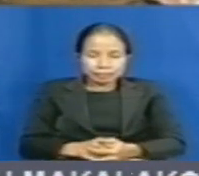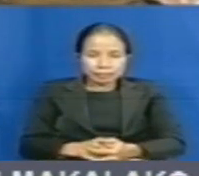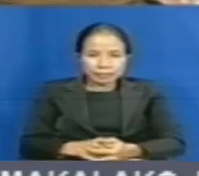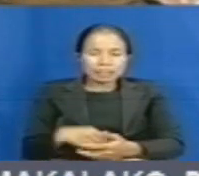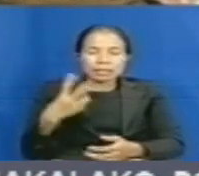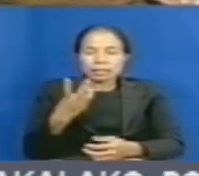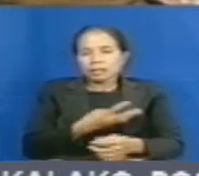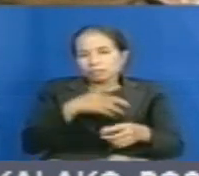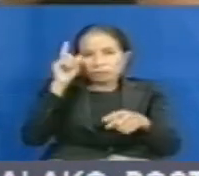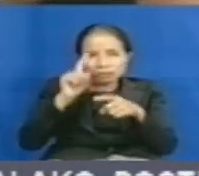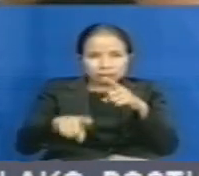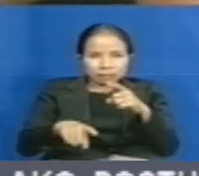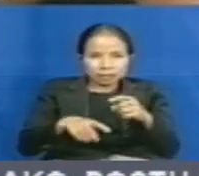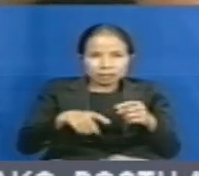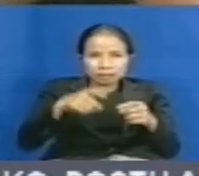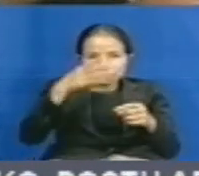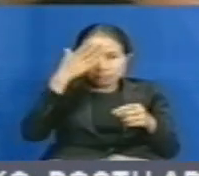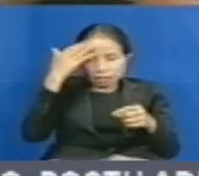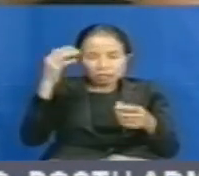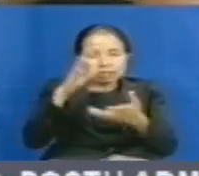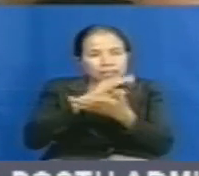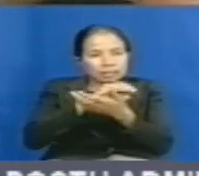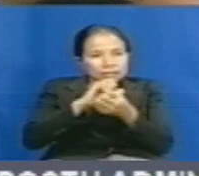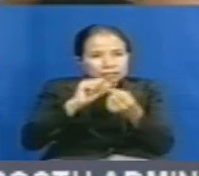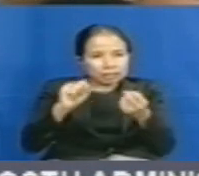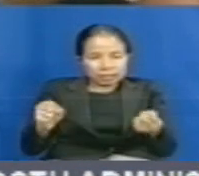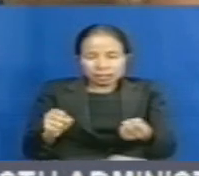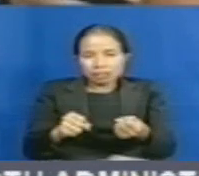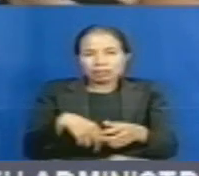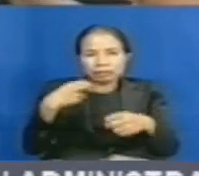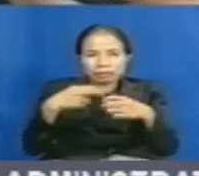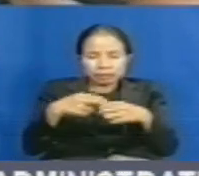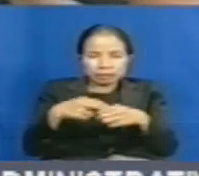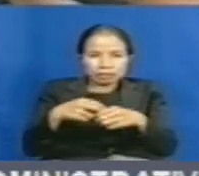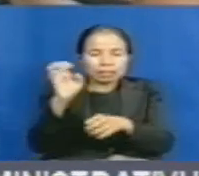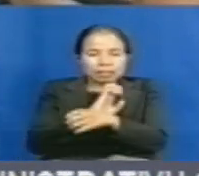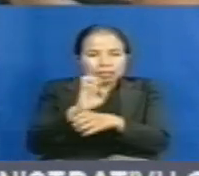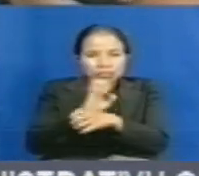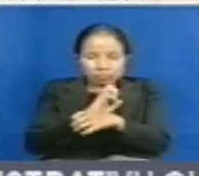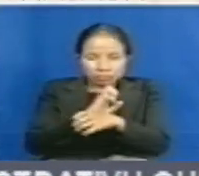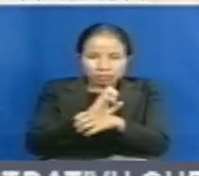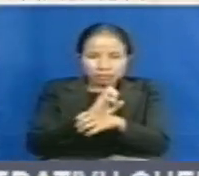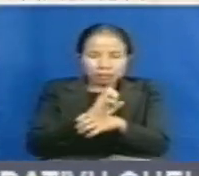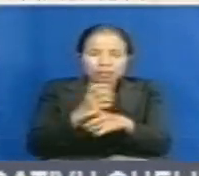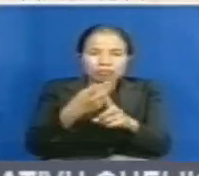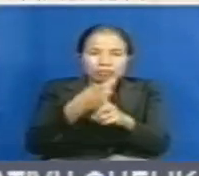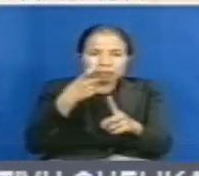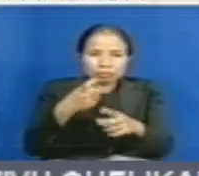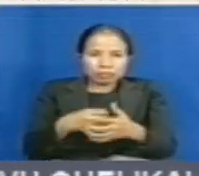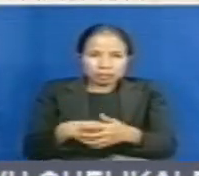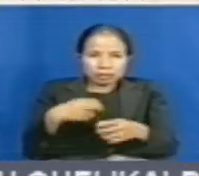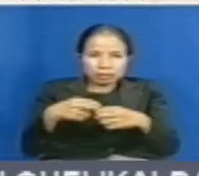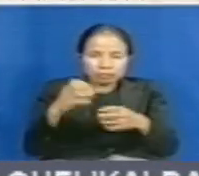Itamos la bele nela estrago sira aspecto social no economia nebe maigusi